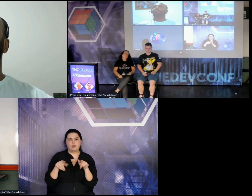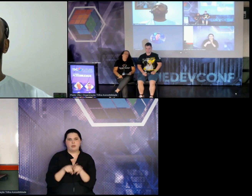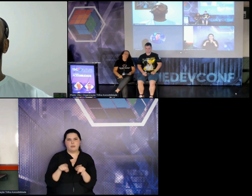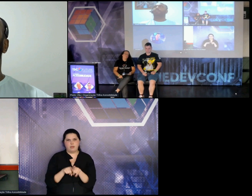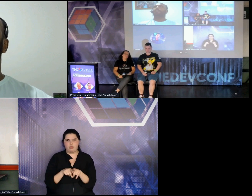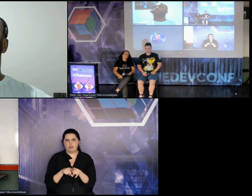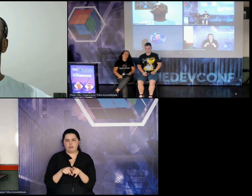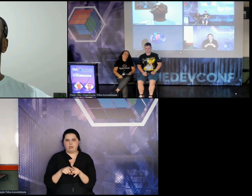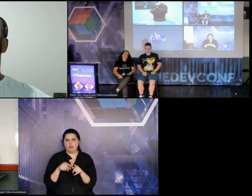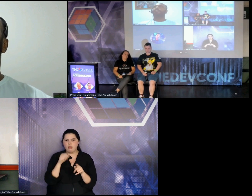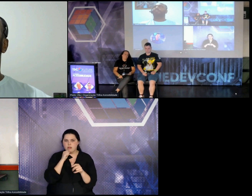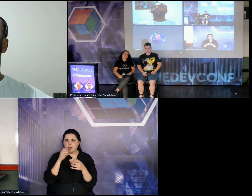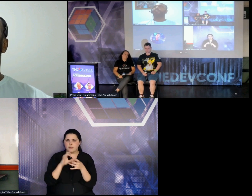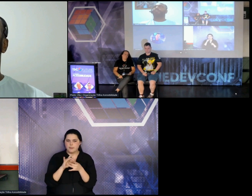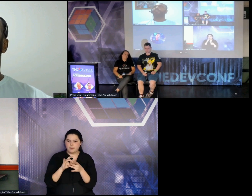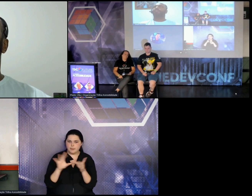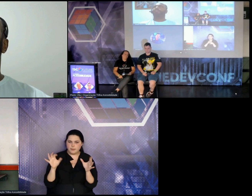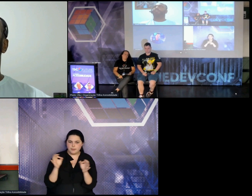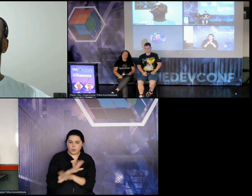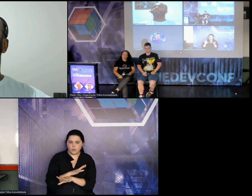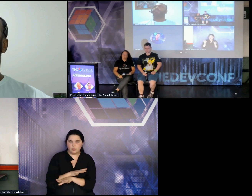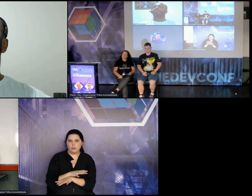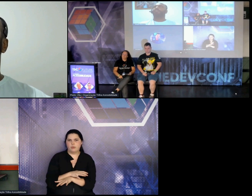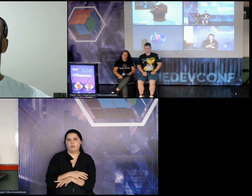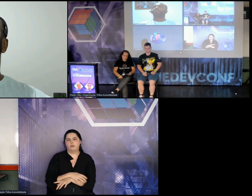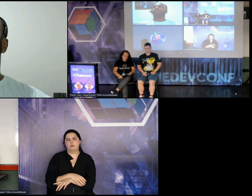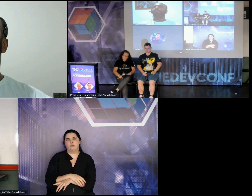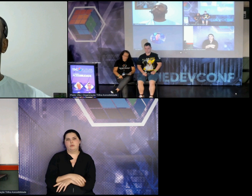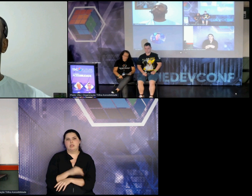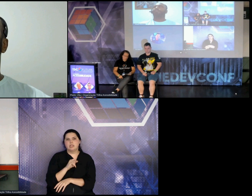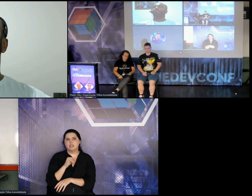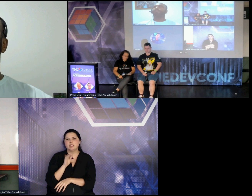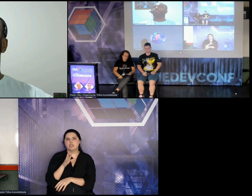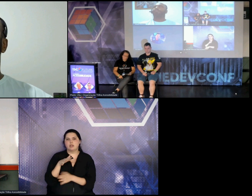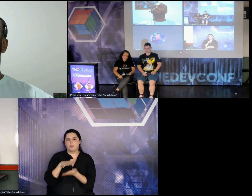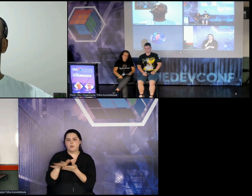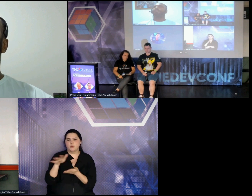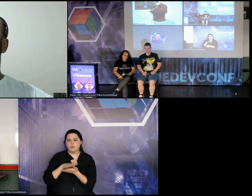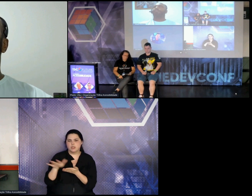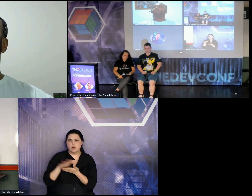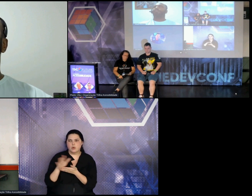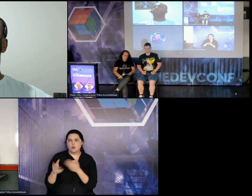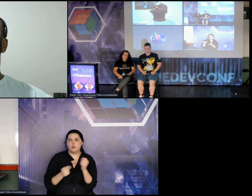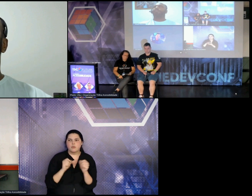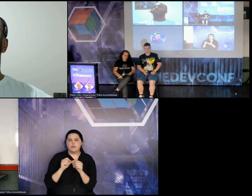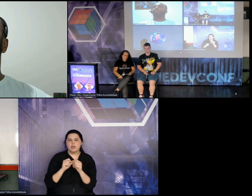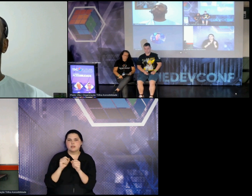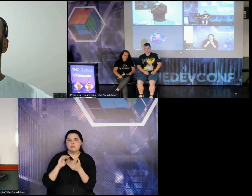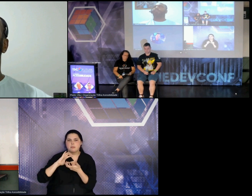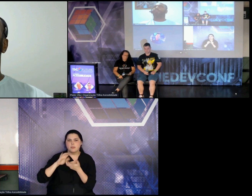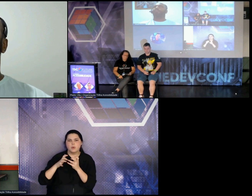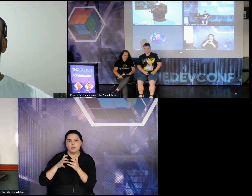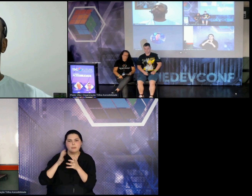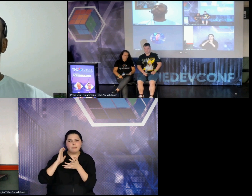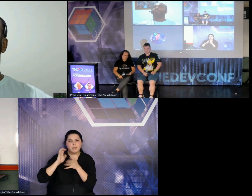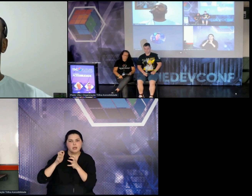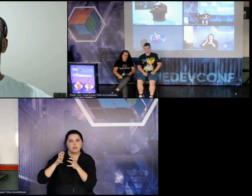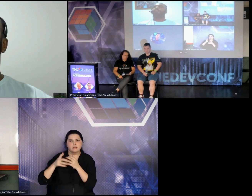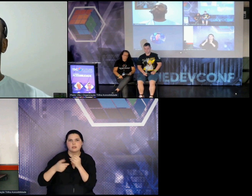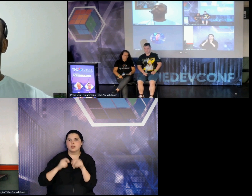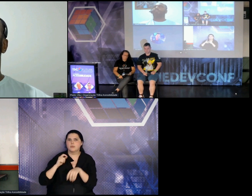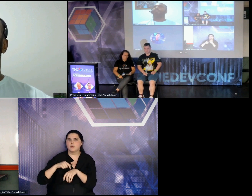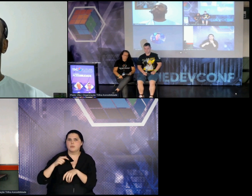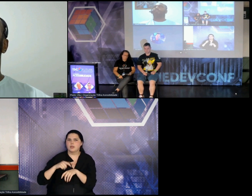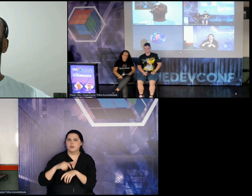em homologação, se esses bugs eles já estão em ambiente produtivo, e em quanto tempo que esse bug ele está aqui